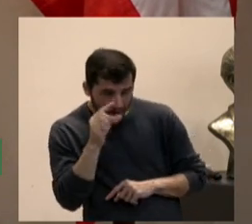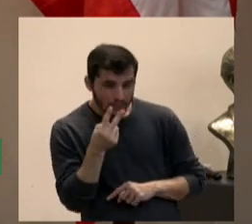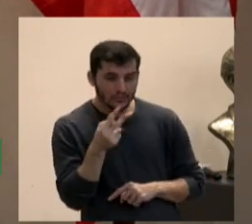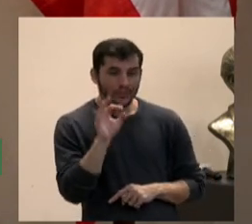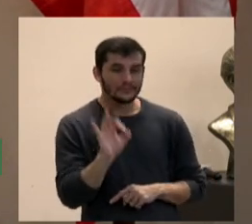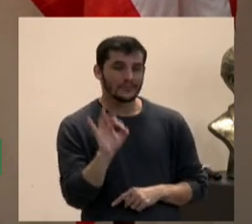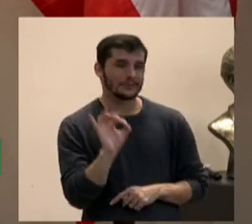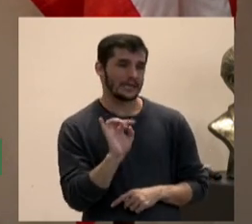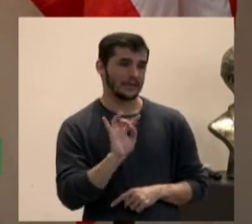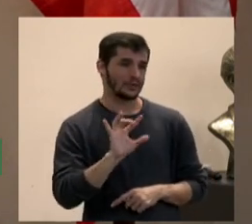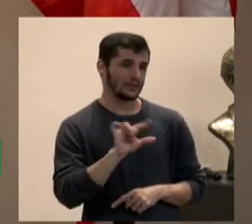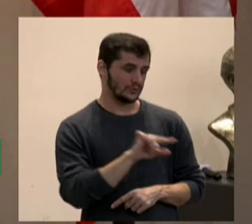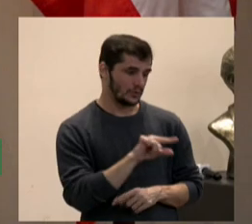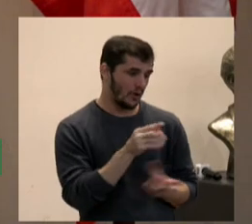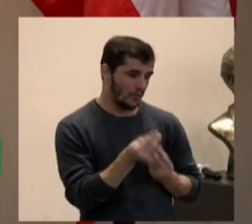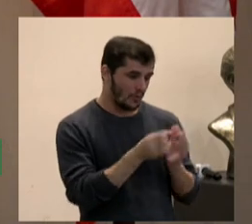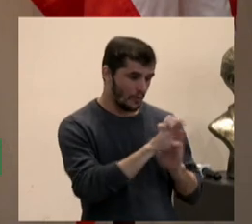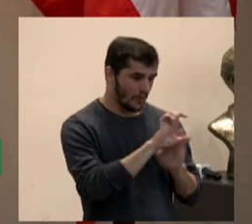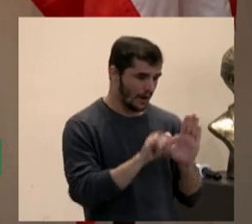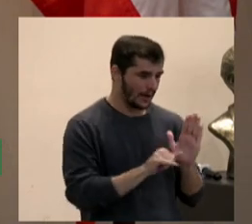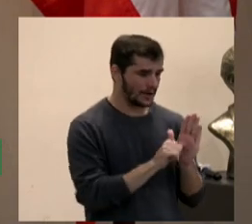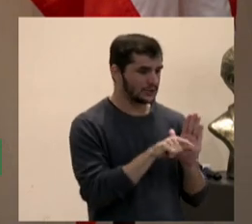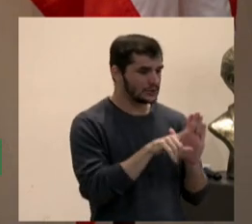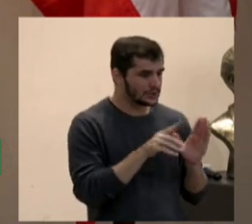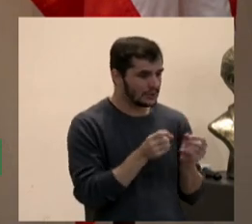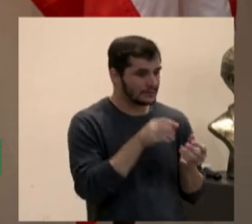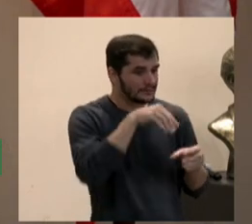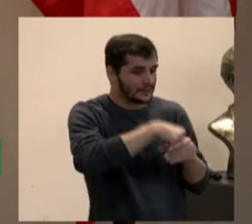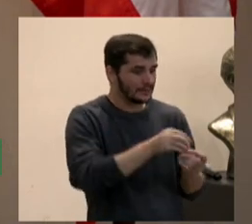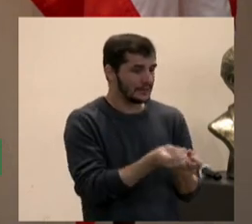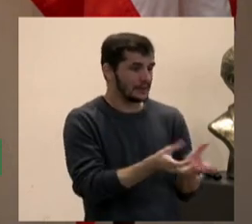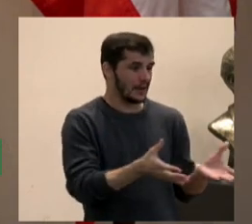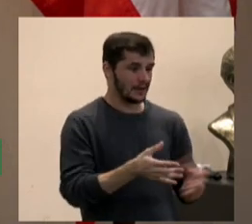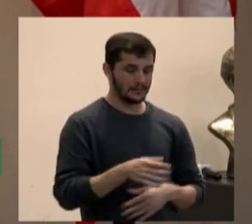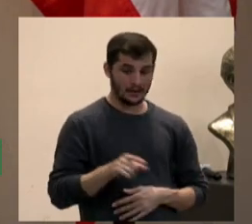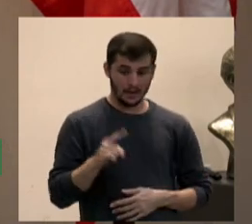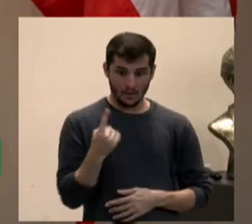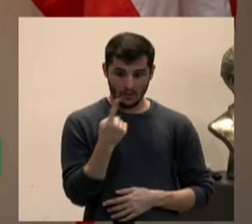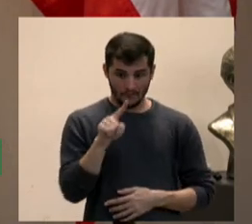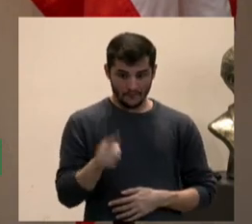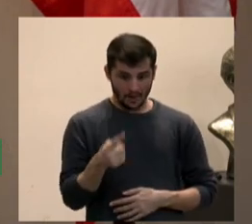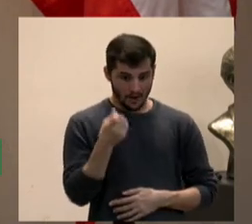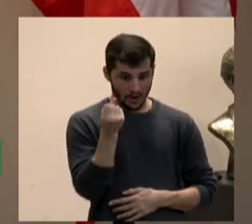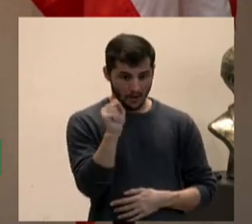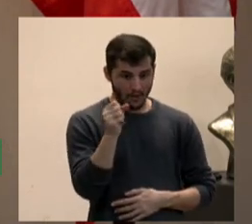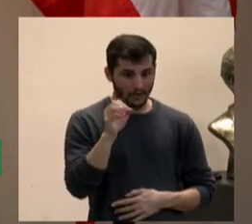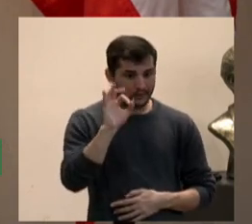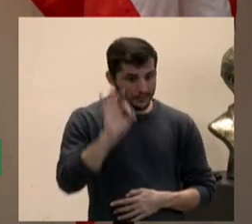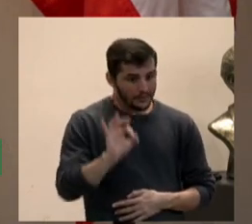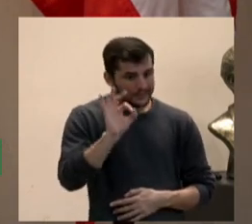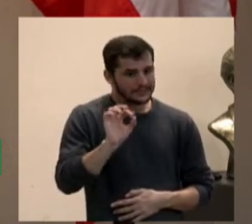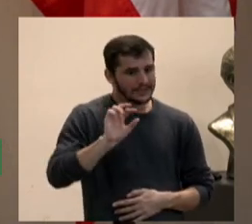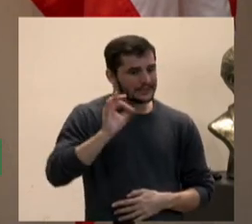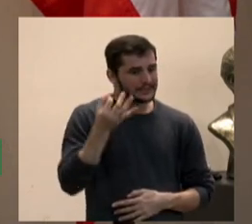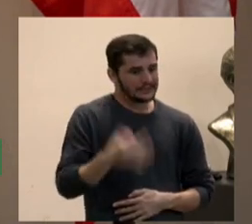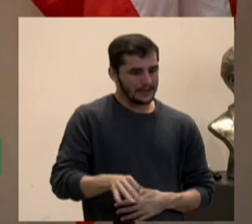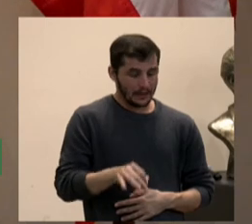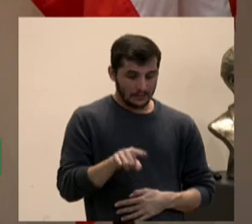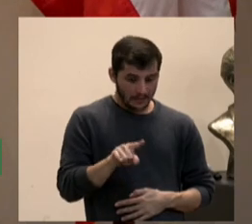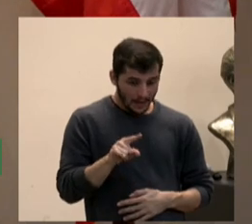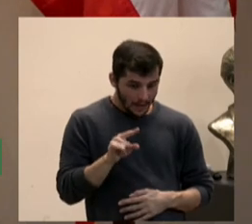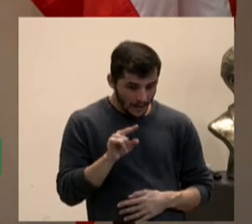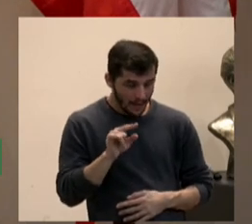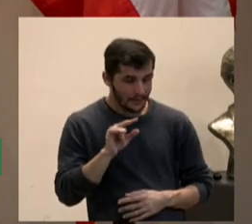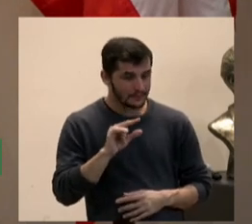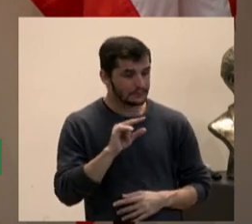né, daquilo que já é ofertado, do 1,8% que é ofertado, aí dentro tem menos de